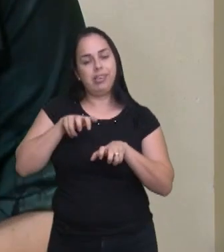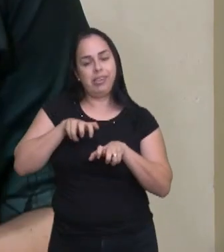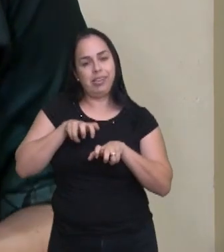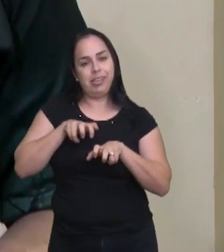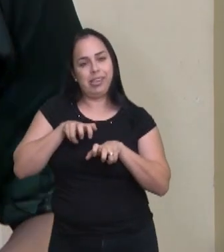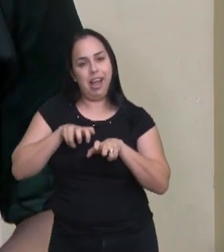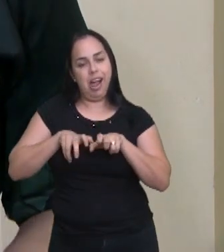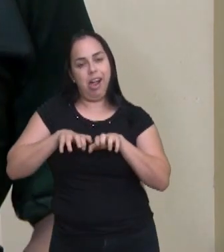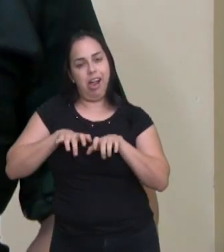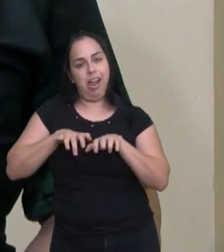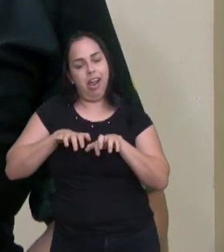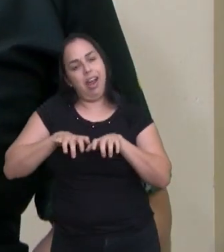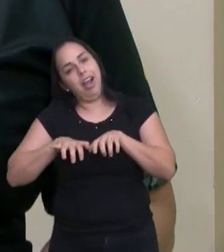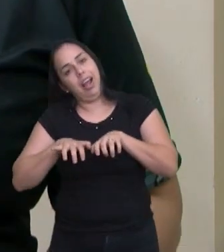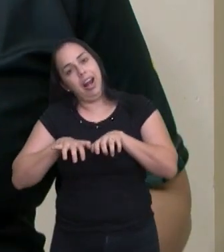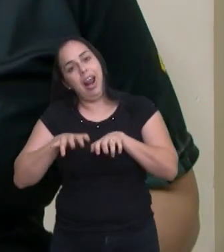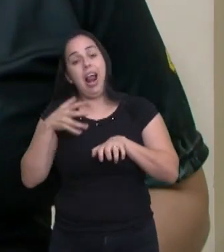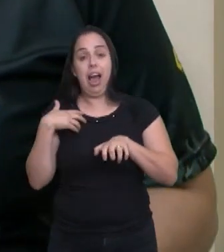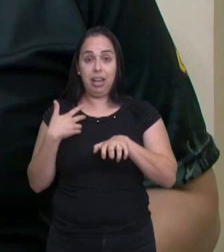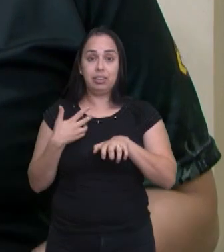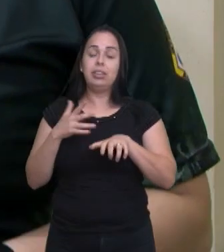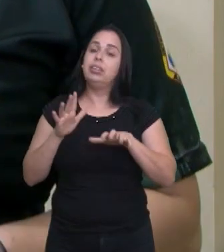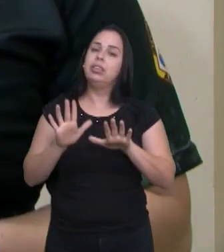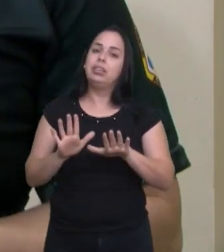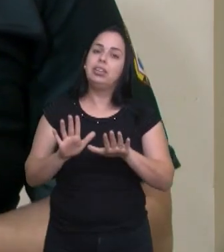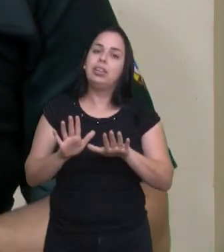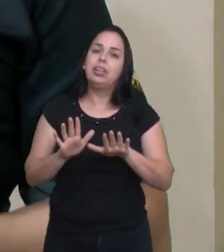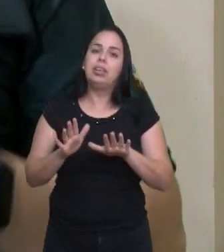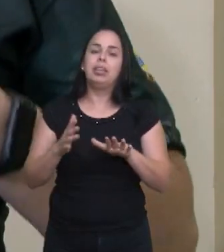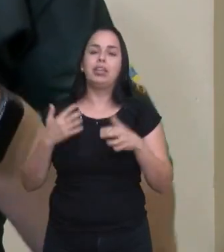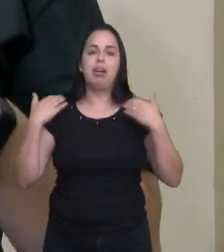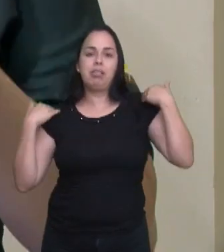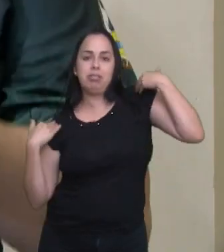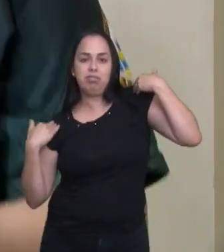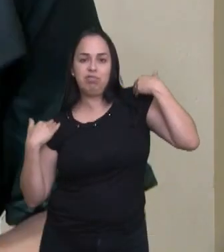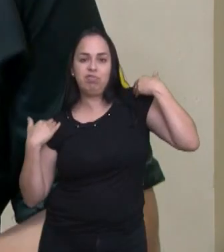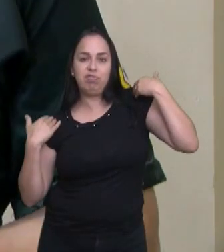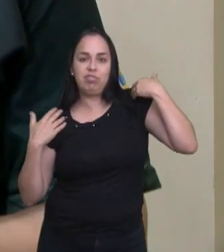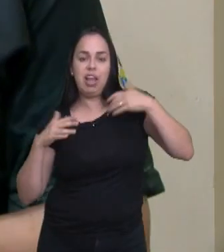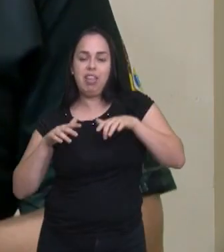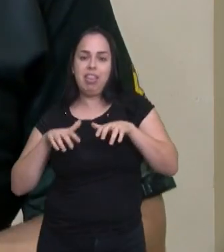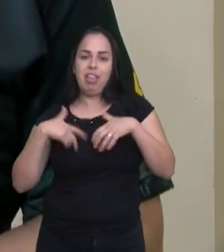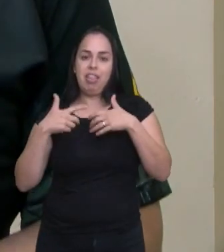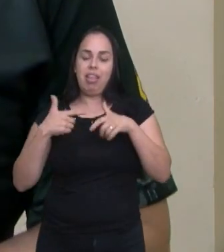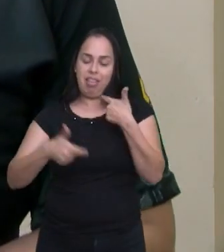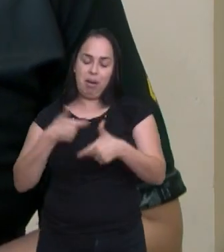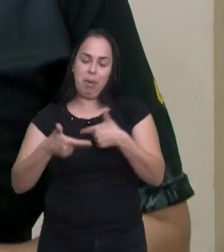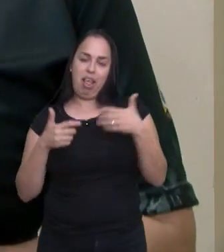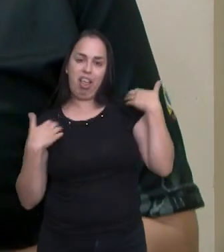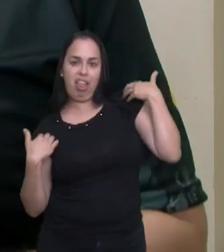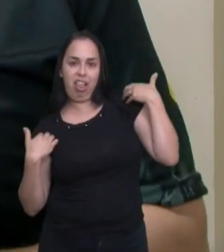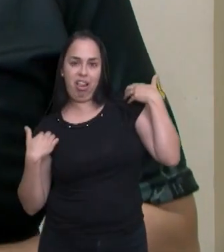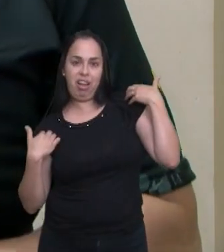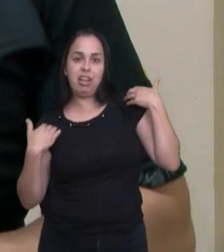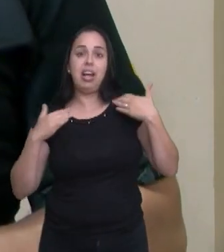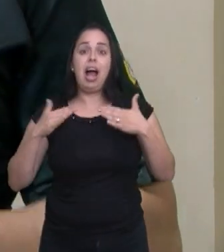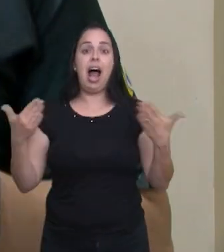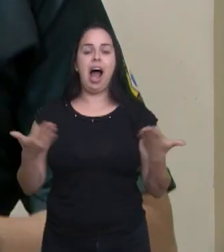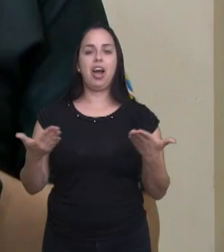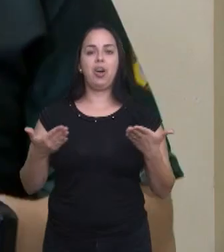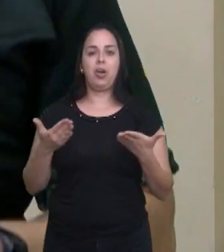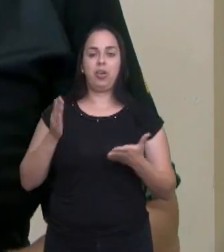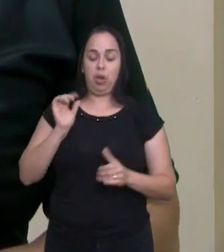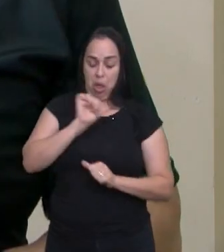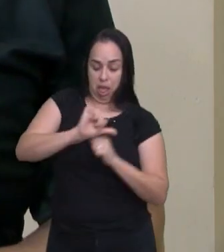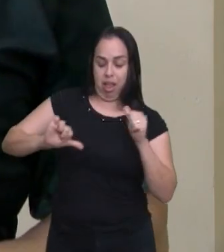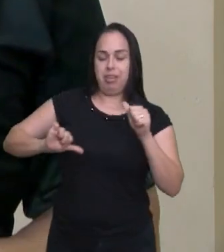vezes uma cadeira ergonômica igual a gente tem no trabalho. Então a minha postura durante o período de trabalho remoto ficou péssima. E